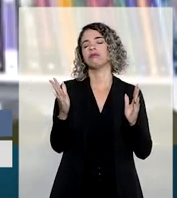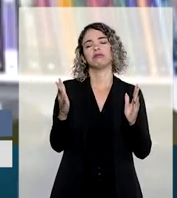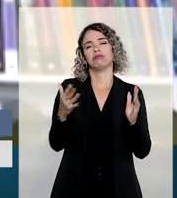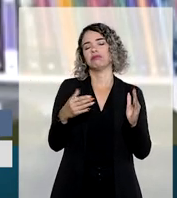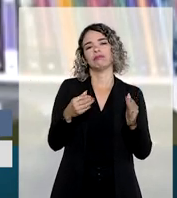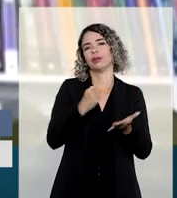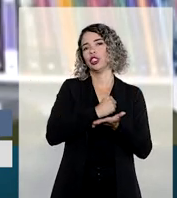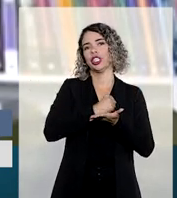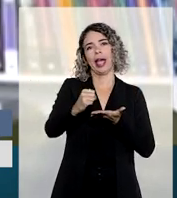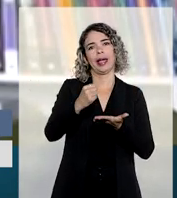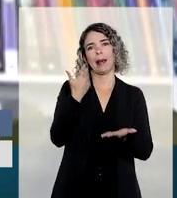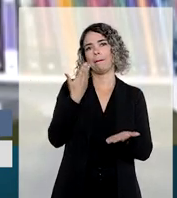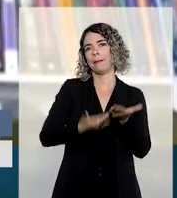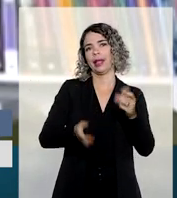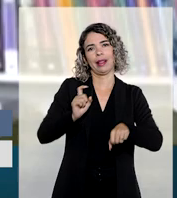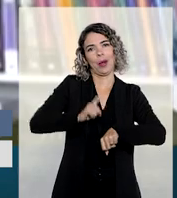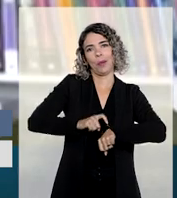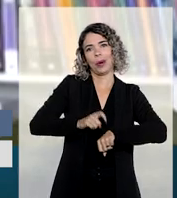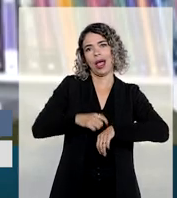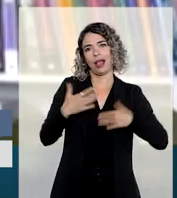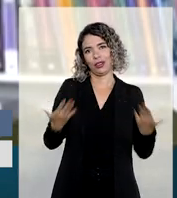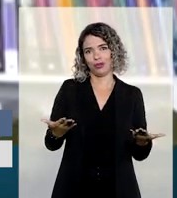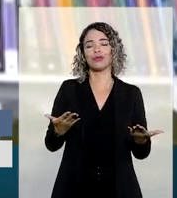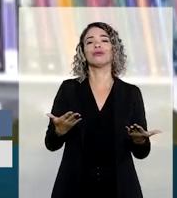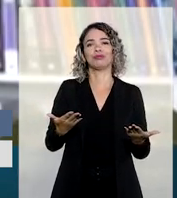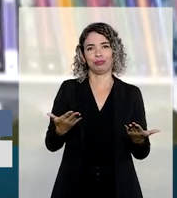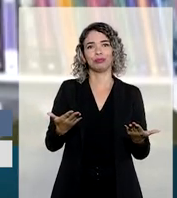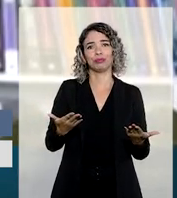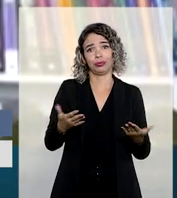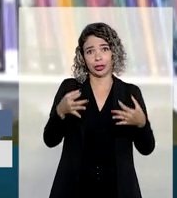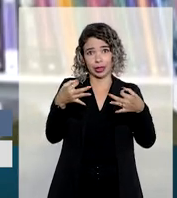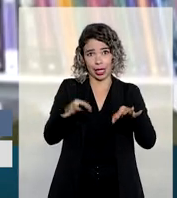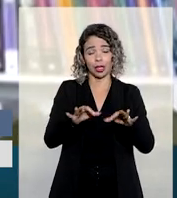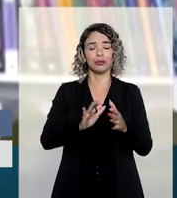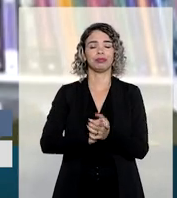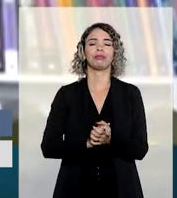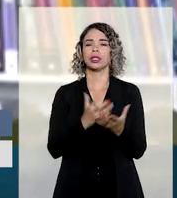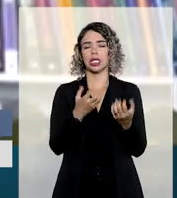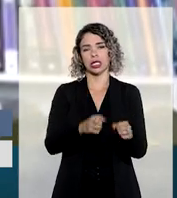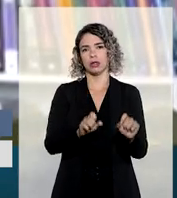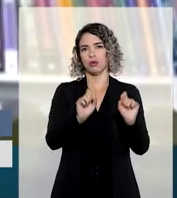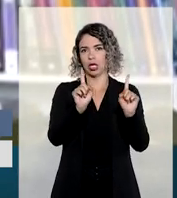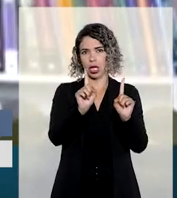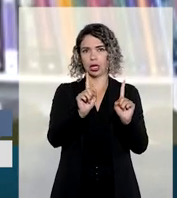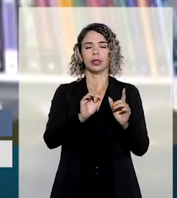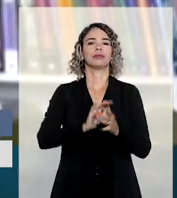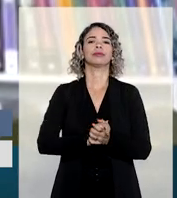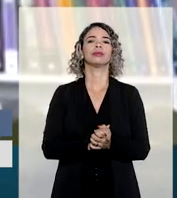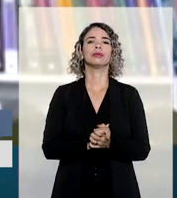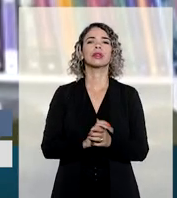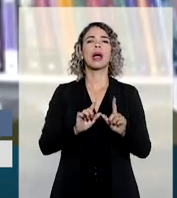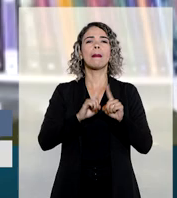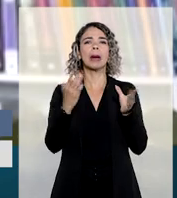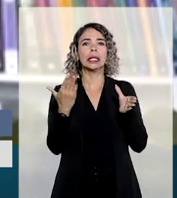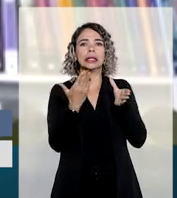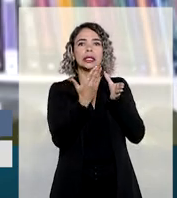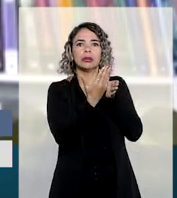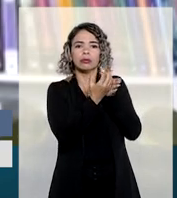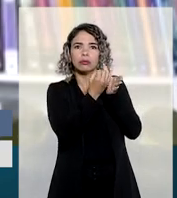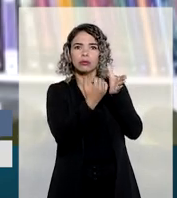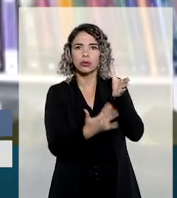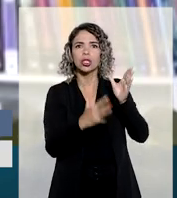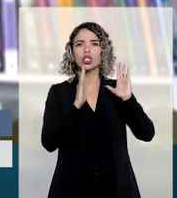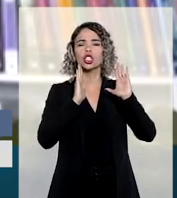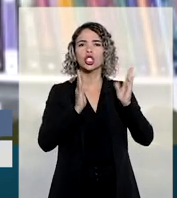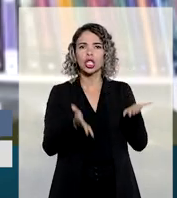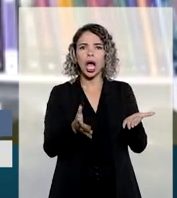condão de gerar a interrupção do prazo, porque eles foram interpostos fora do prazo. Agora, embargos de declaração